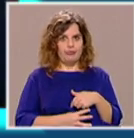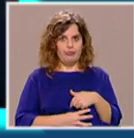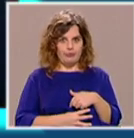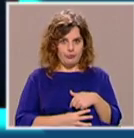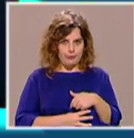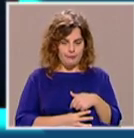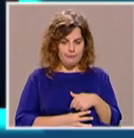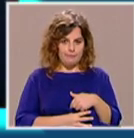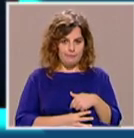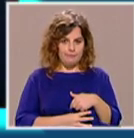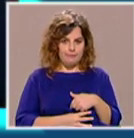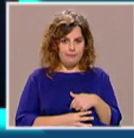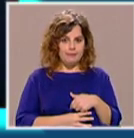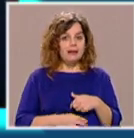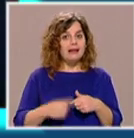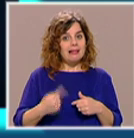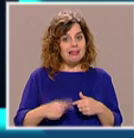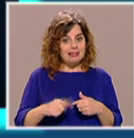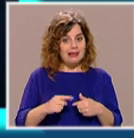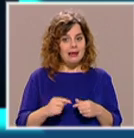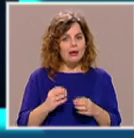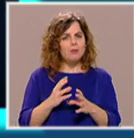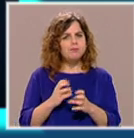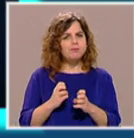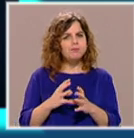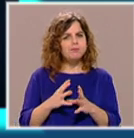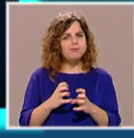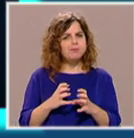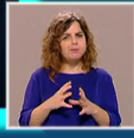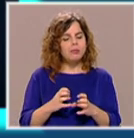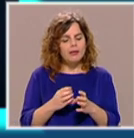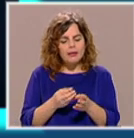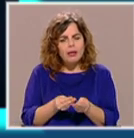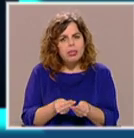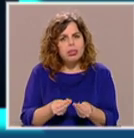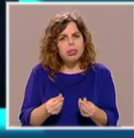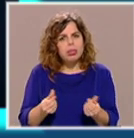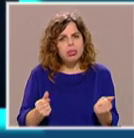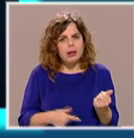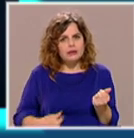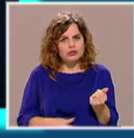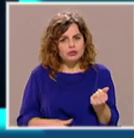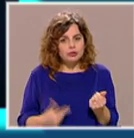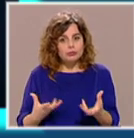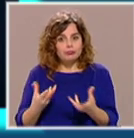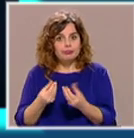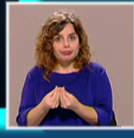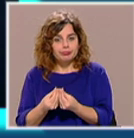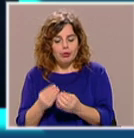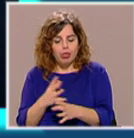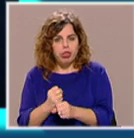Nas paredes do duodeno existem glândulas que produzem o suco intestinal. Juntamente com a bilis, com o